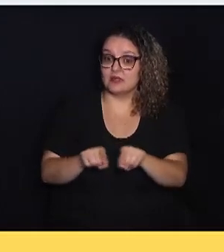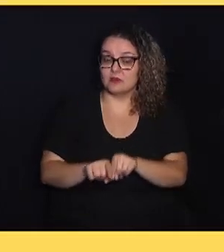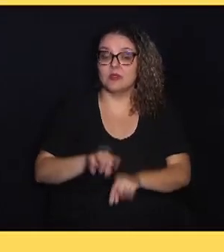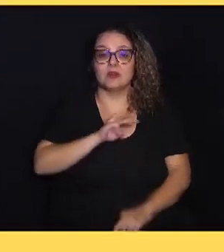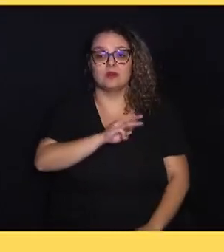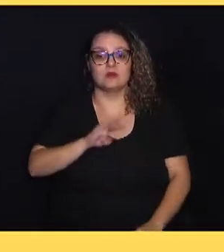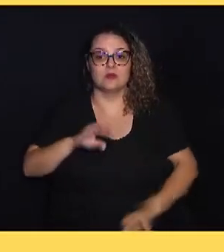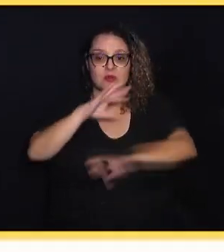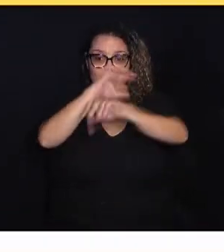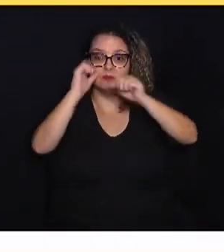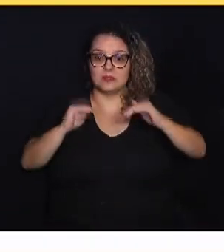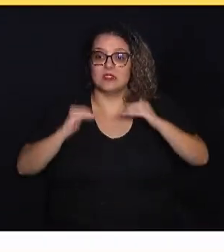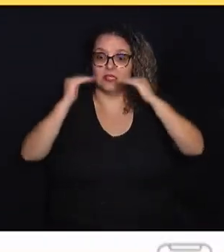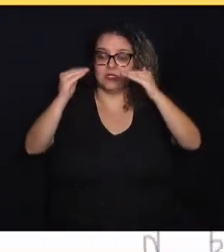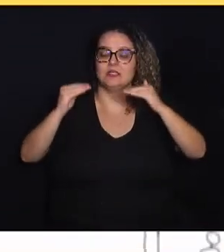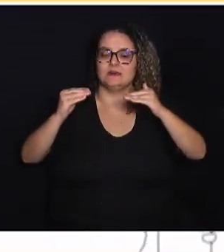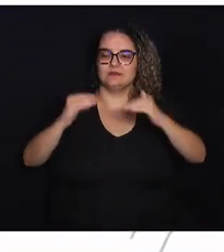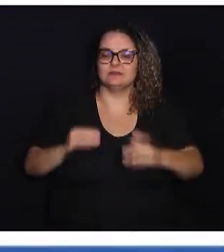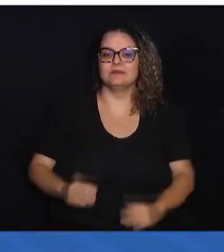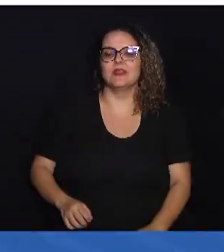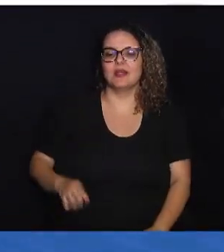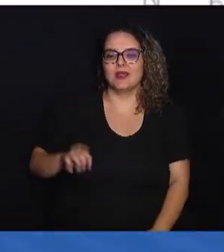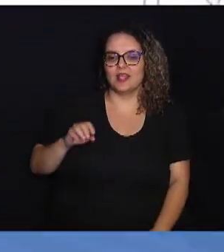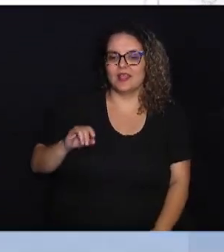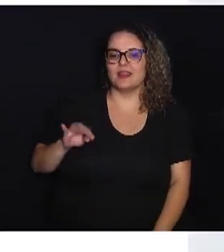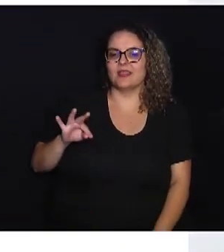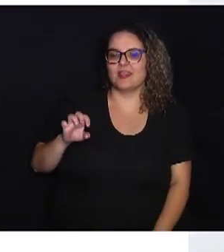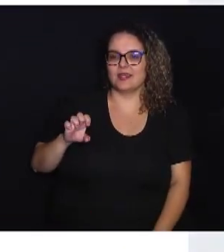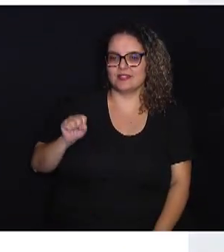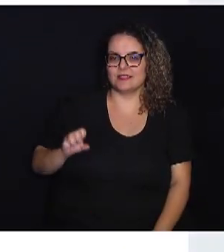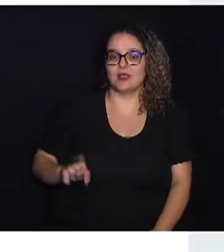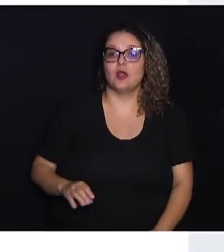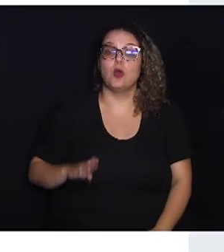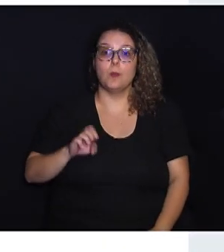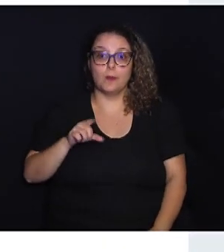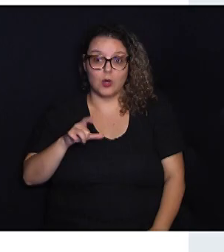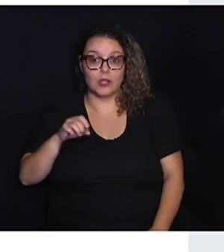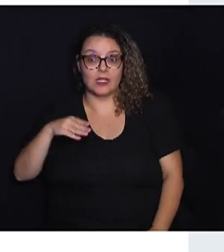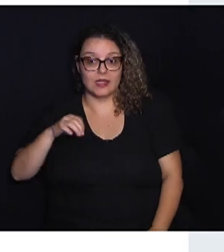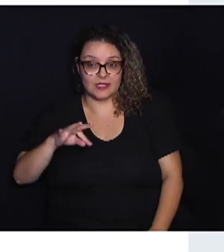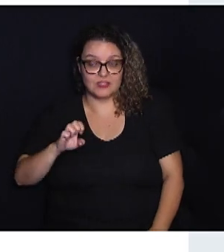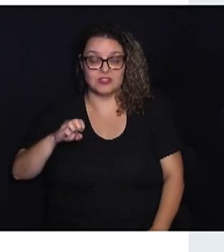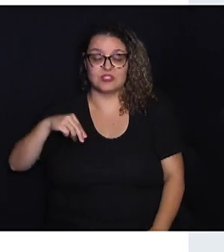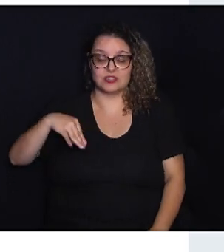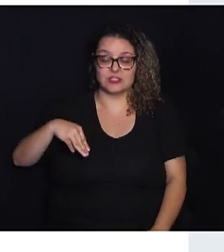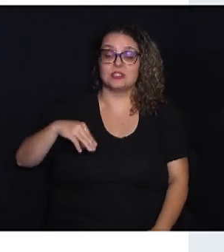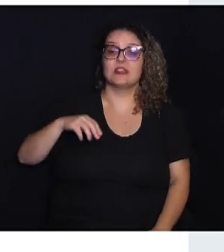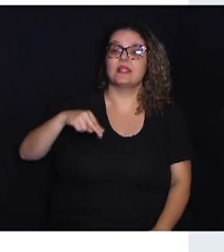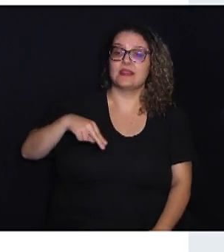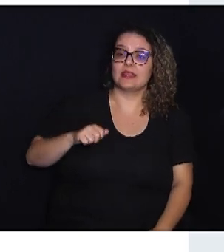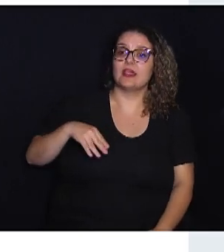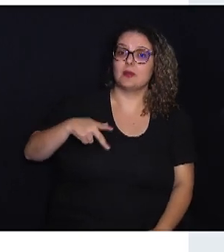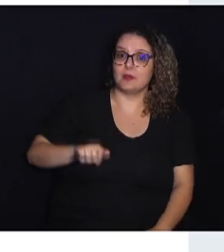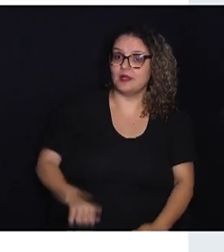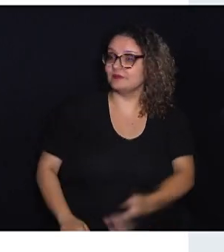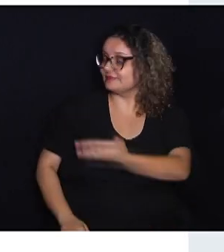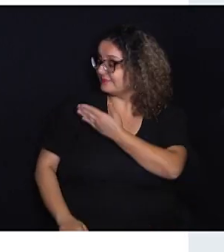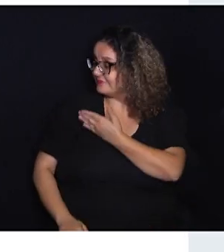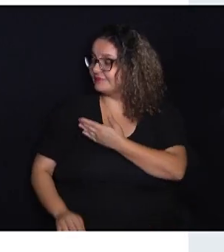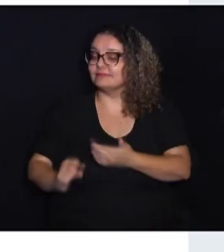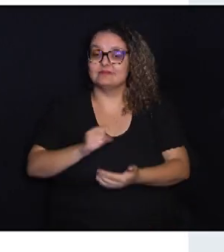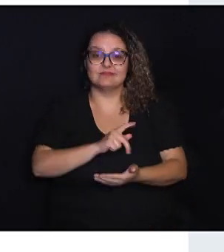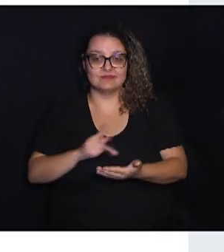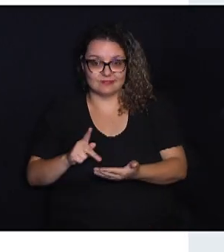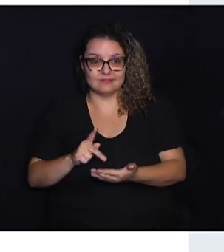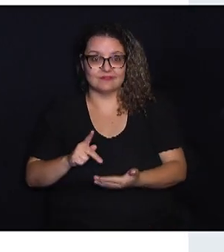do Tribunal Superior Eleitoral. O aplicativo Meu Boletim na Mão está disponível nas lojas virtuais